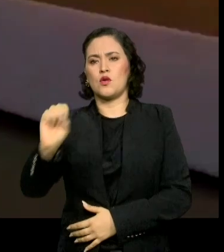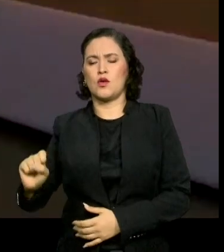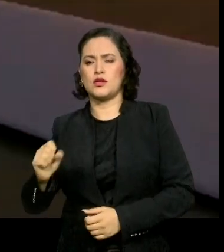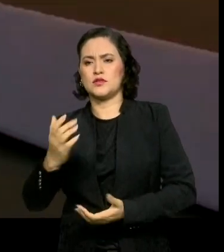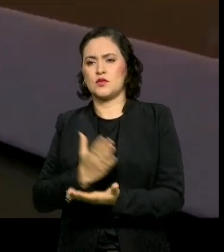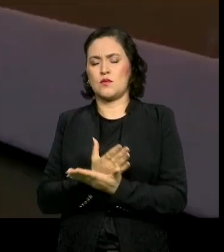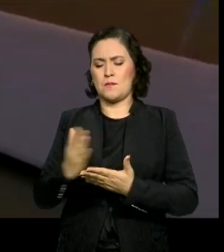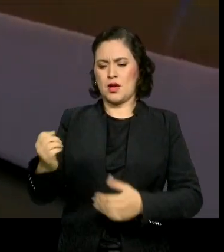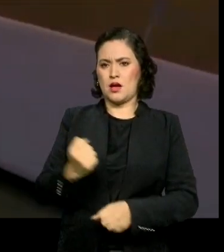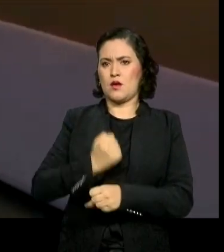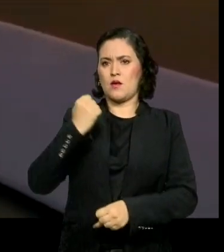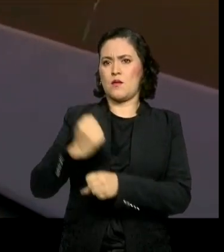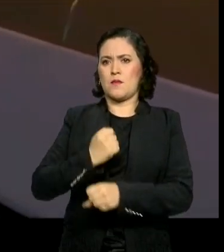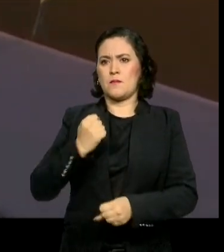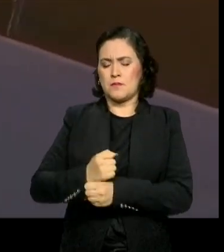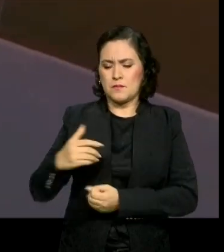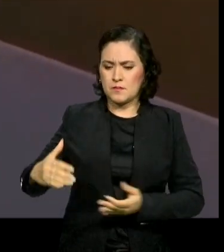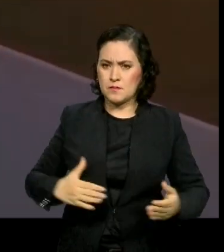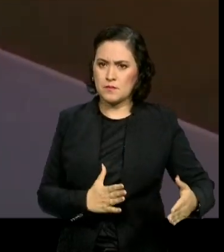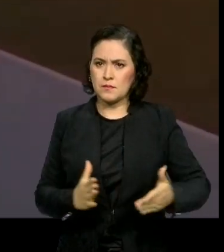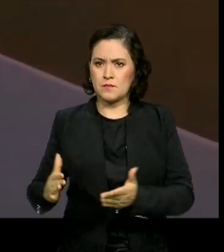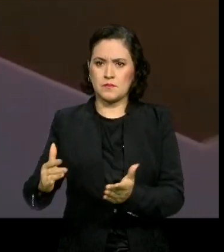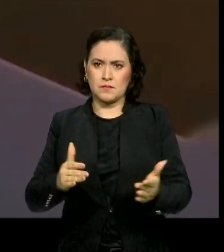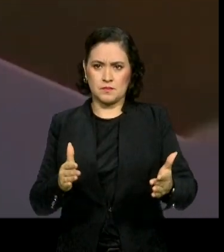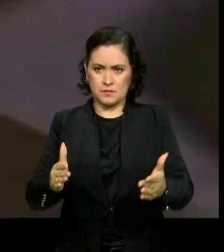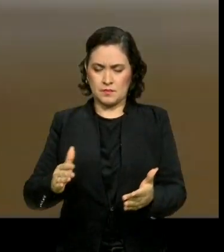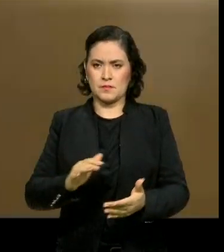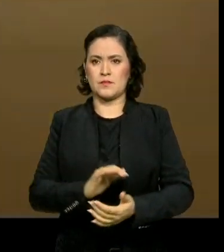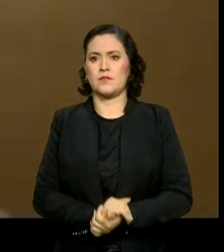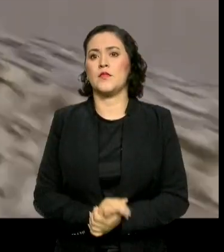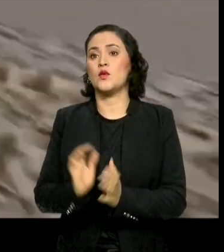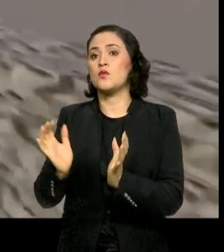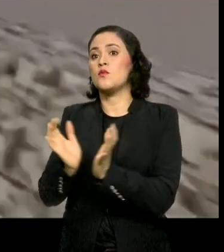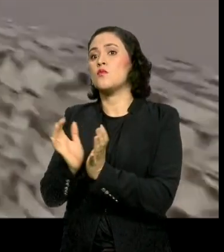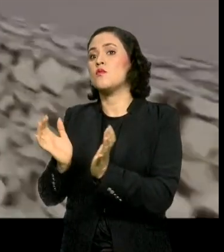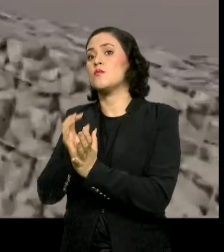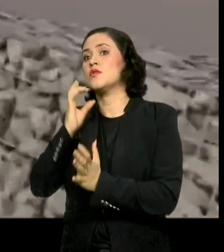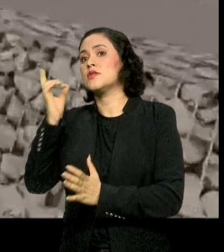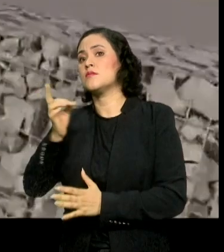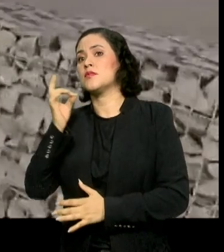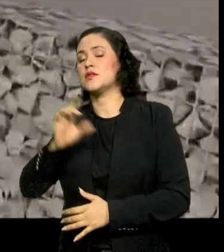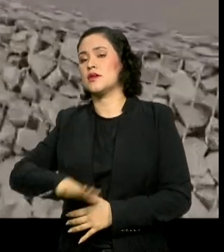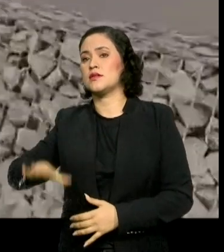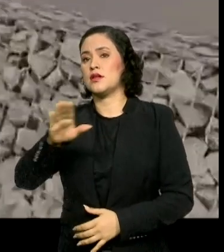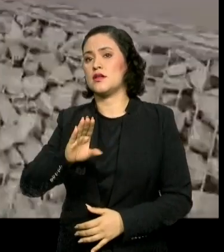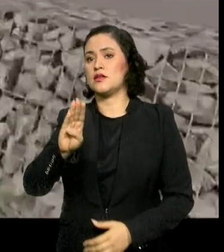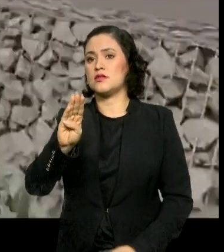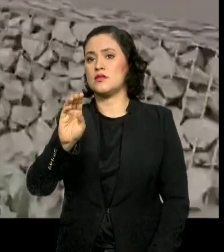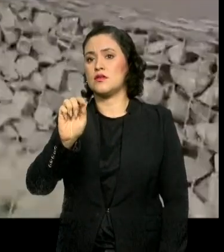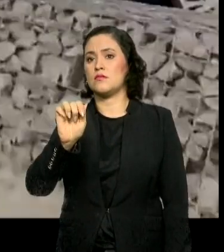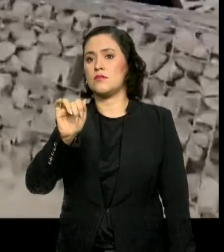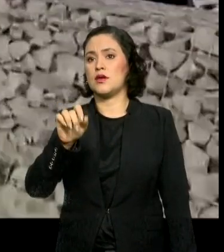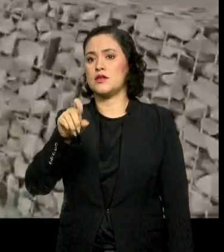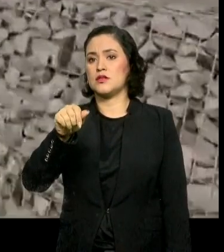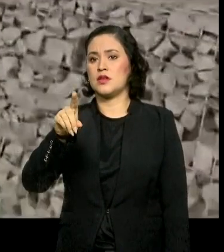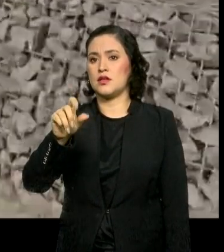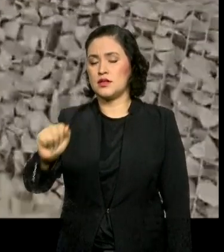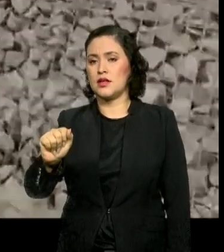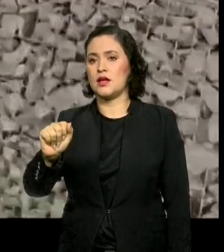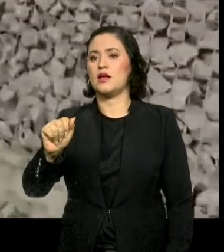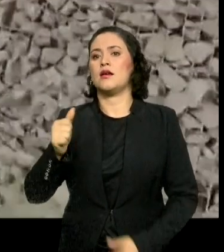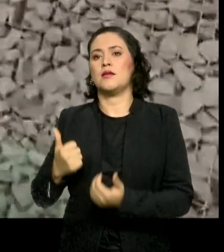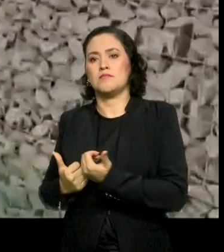magnífica. E teve o apoio da Frente Parlamentar da Baixada Maranhense, esse pleito.